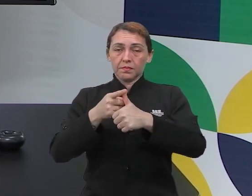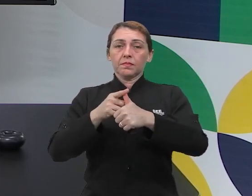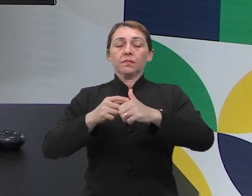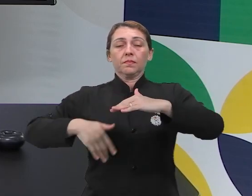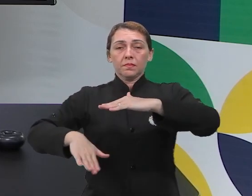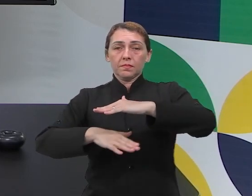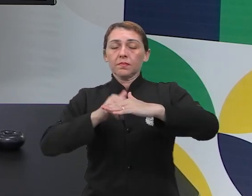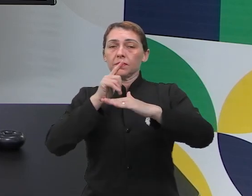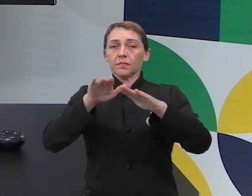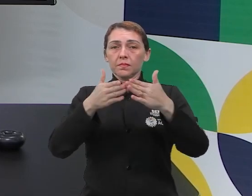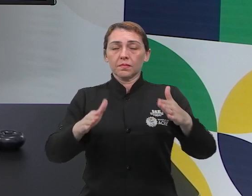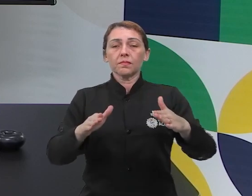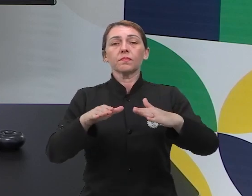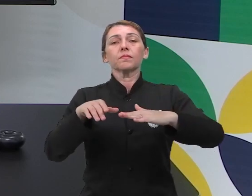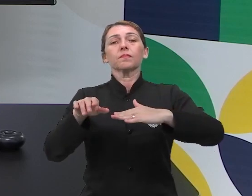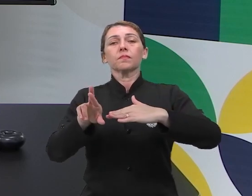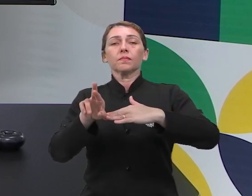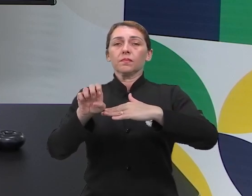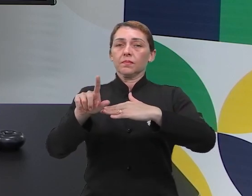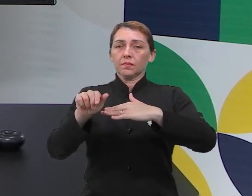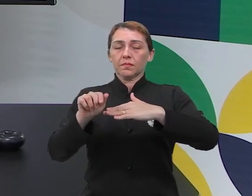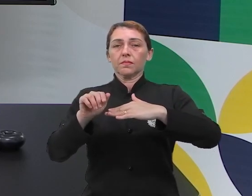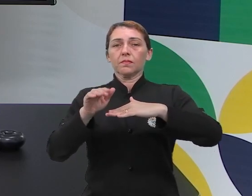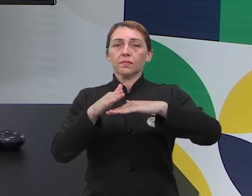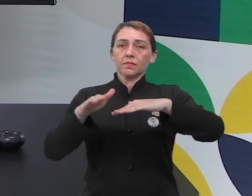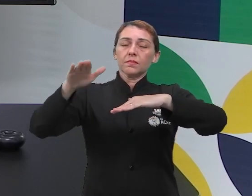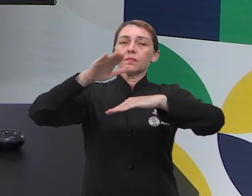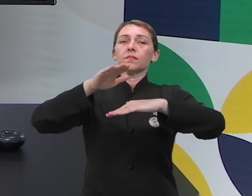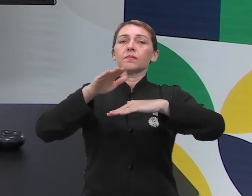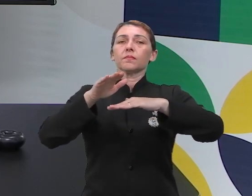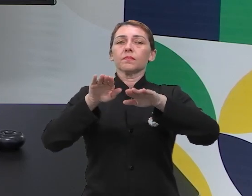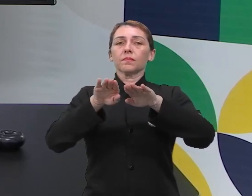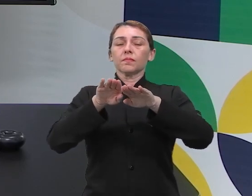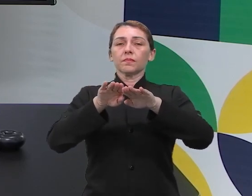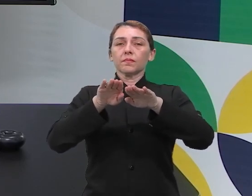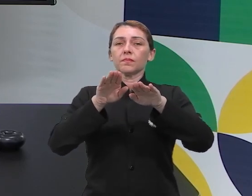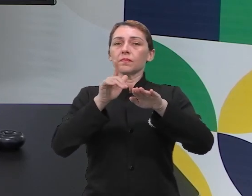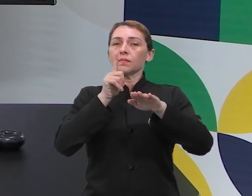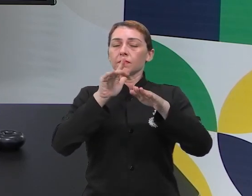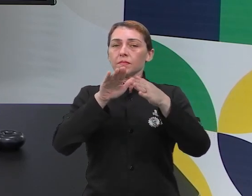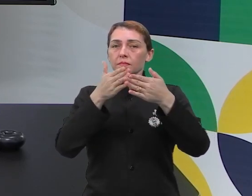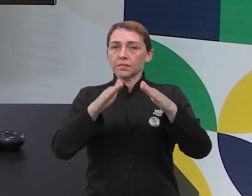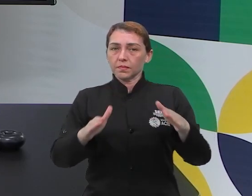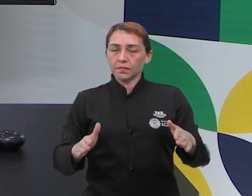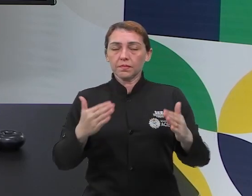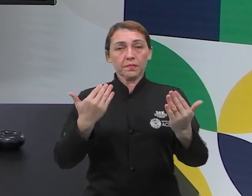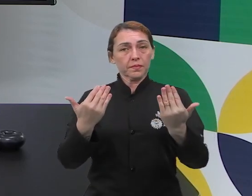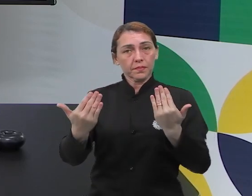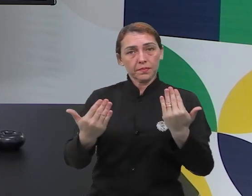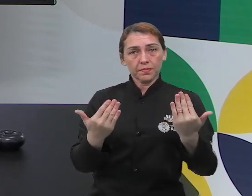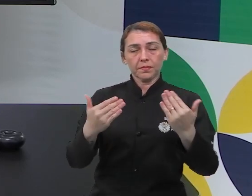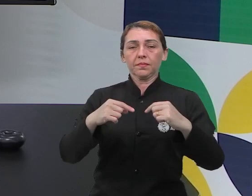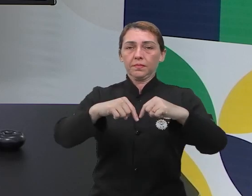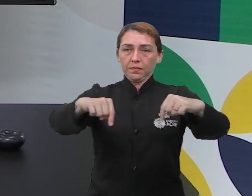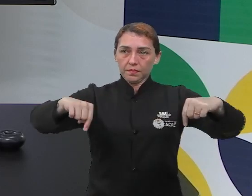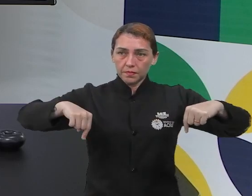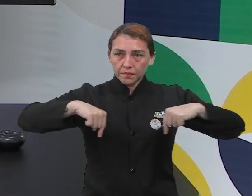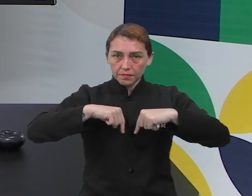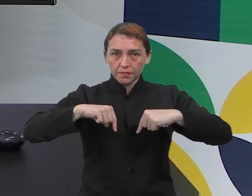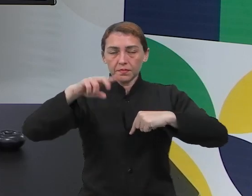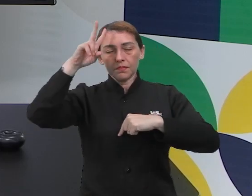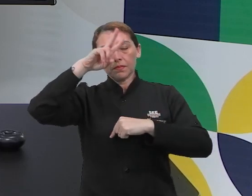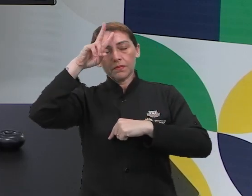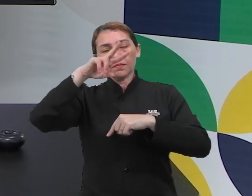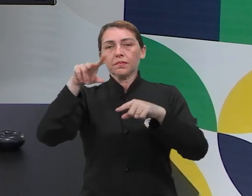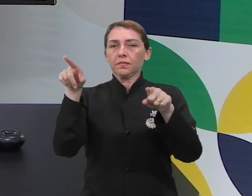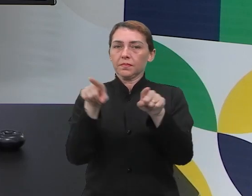ali acima do nível do mar e é apenas uma área mais rebaixada se comparada aí com as áreas ao redor. Tá? Lembrando